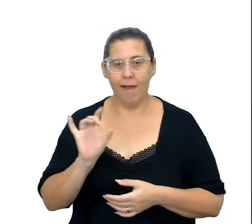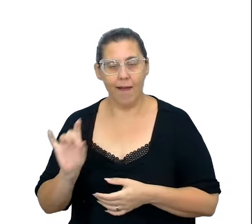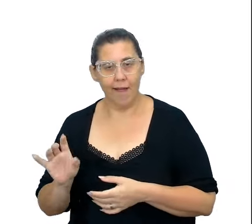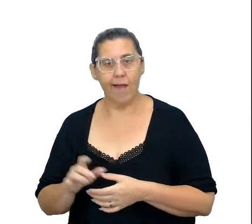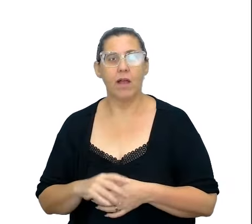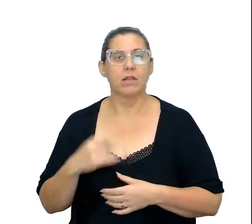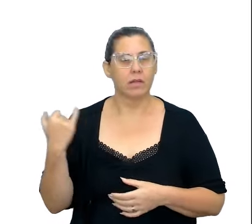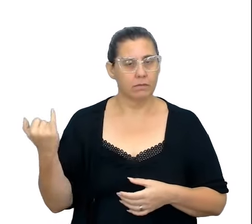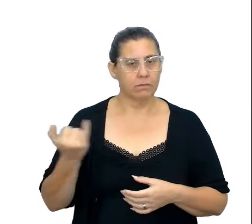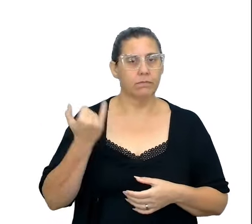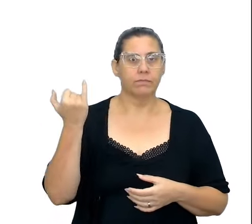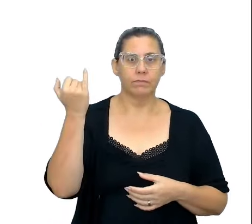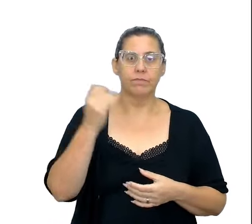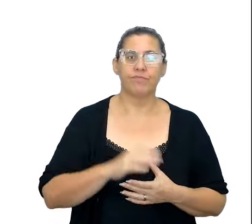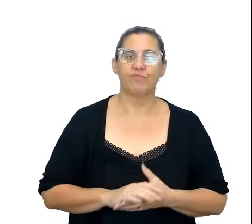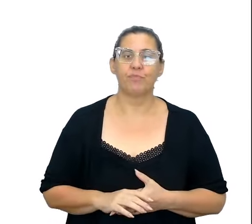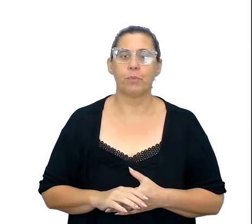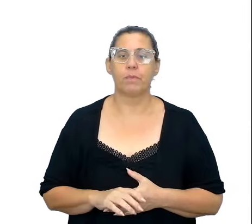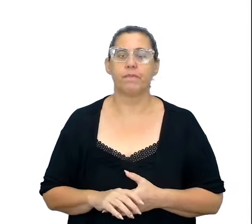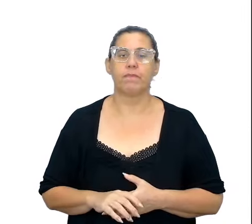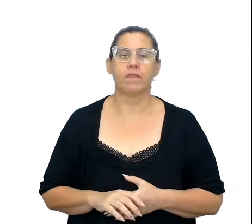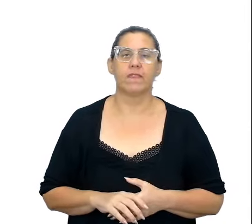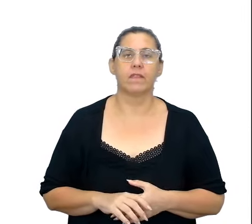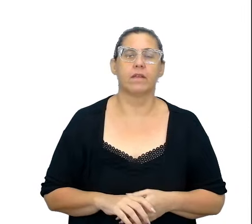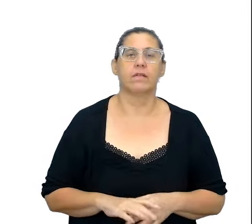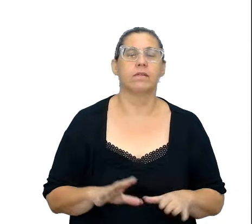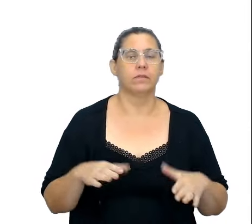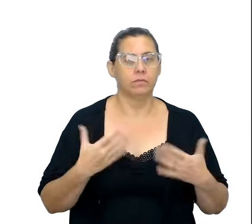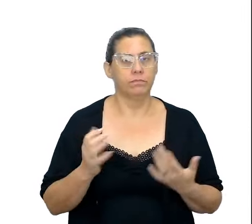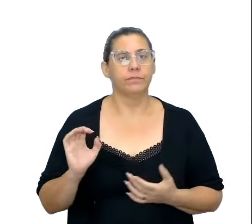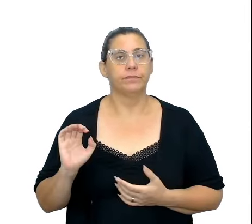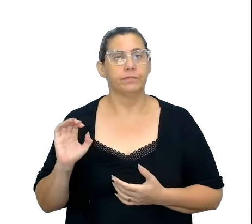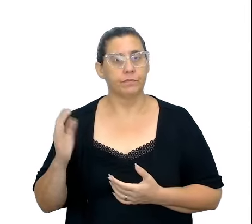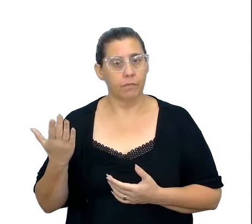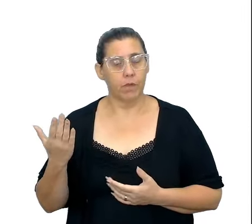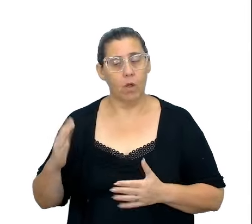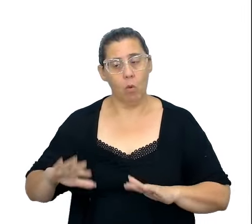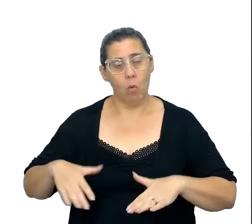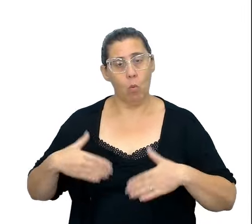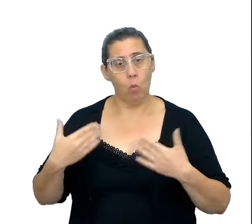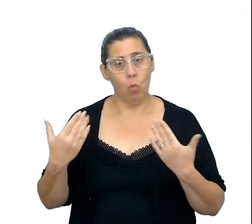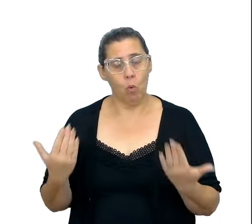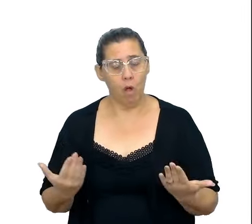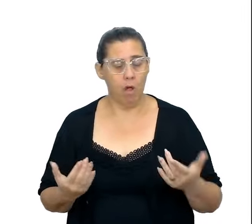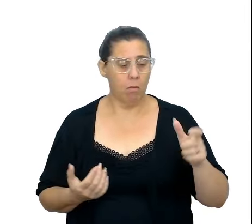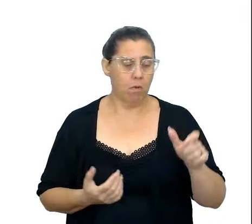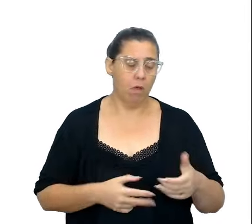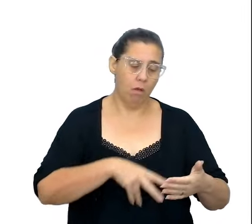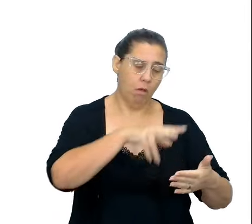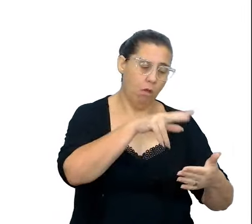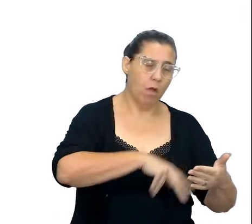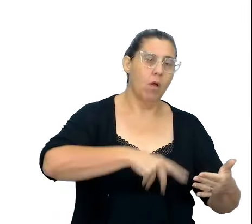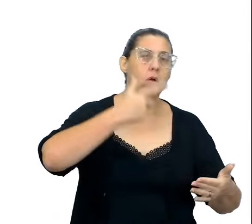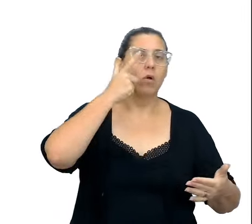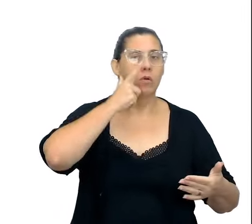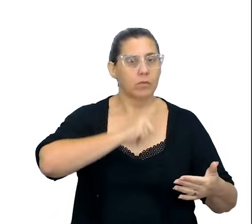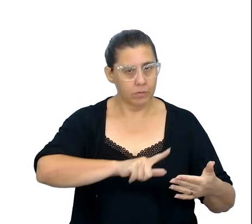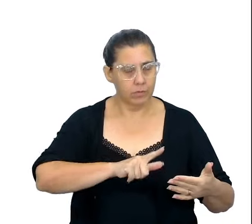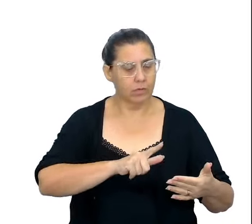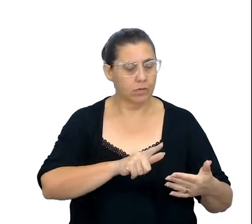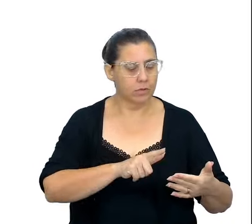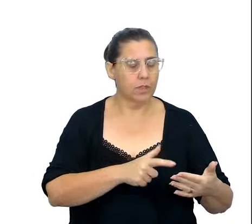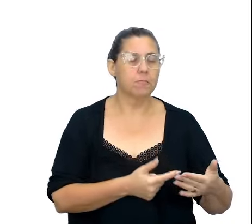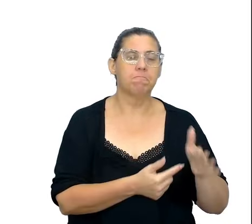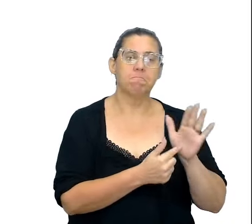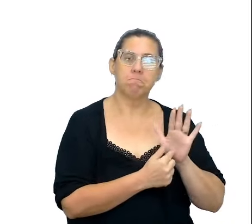isso é importante, né? Então, a compreensão, ela só vai acontecer quando esses leitores, né, conseguirem, então,